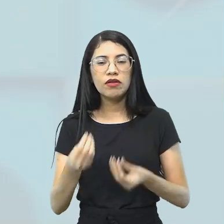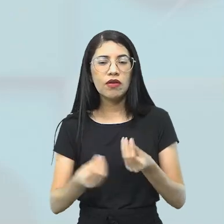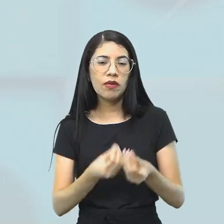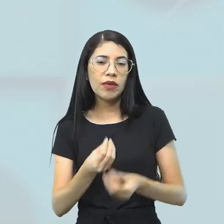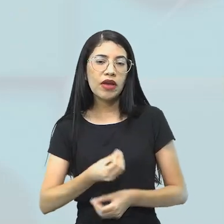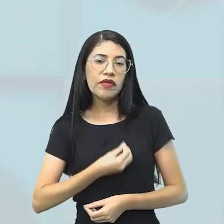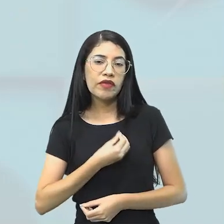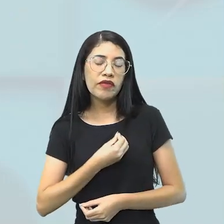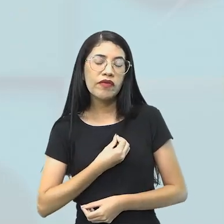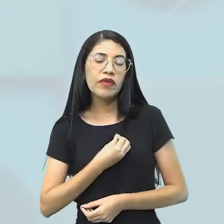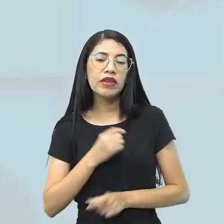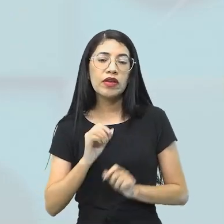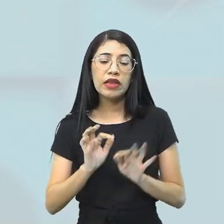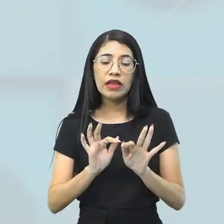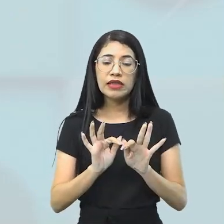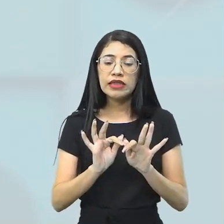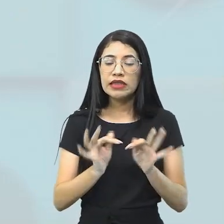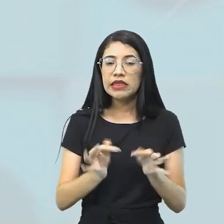que vivem na